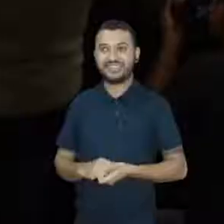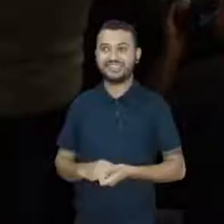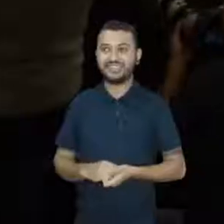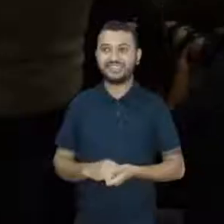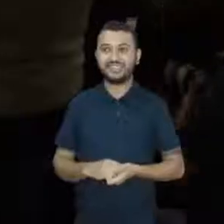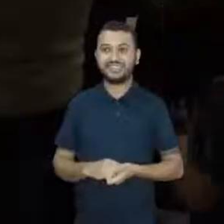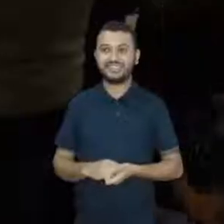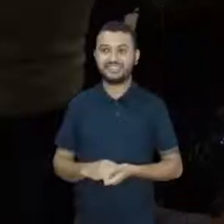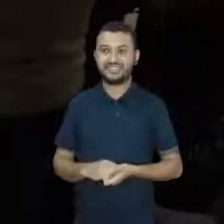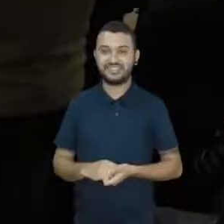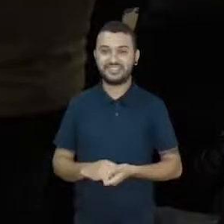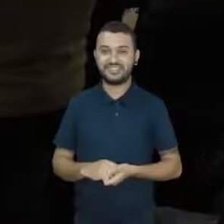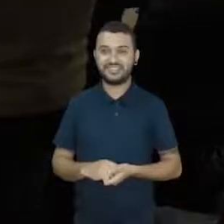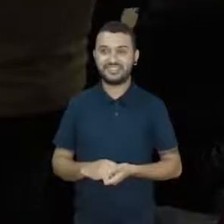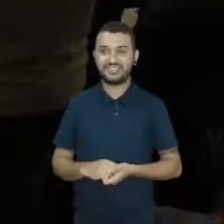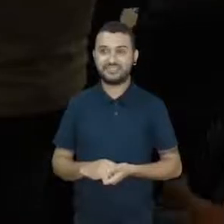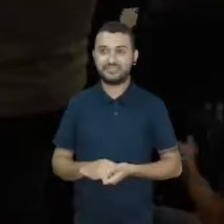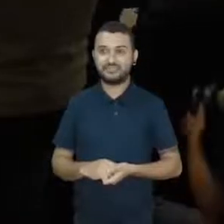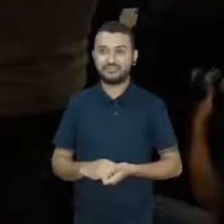O quê?